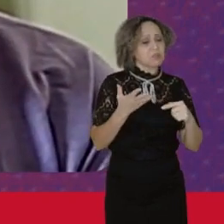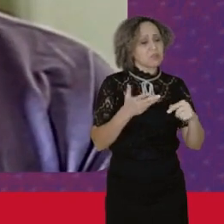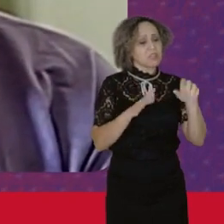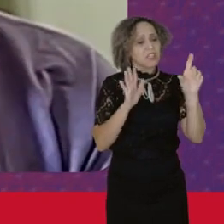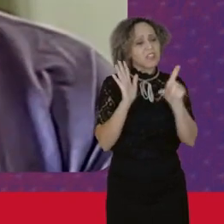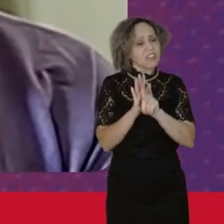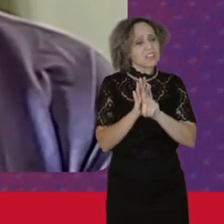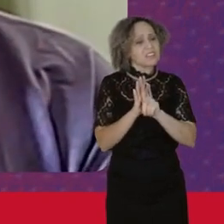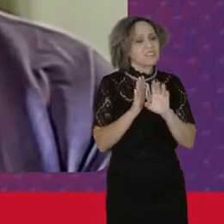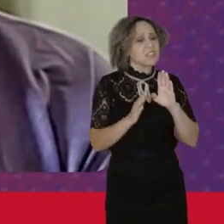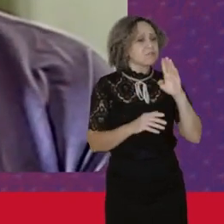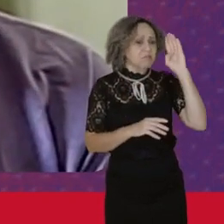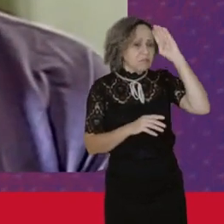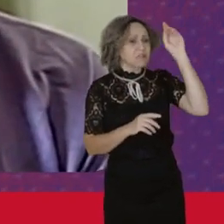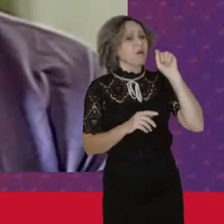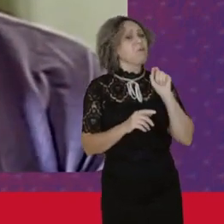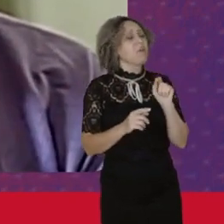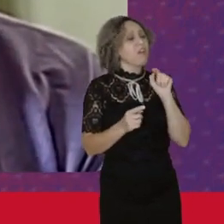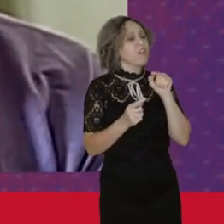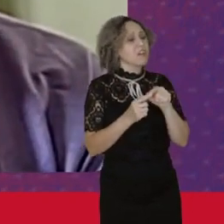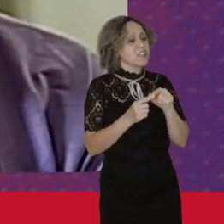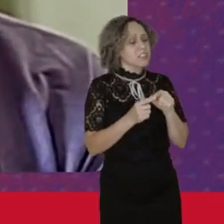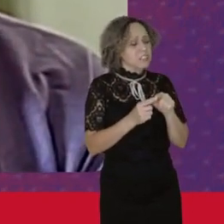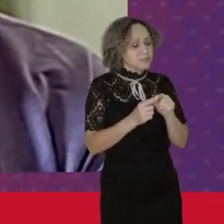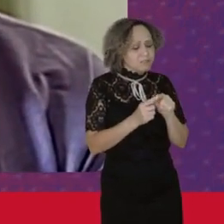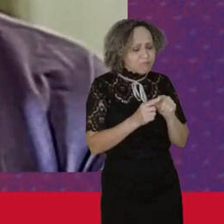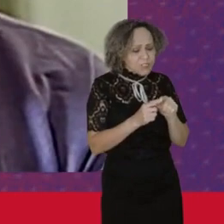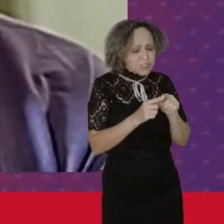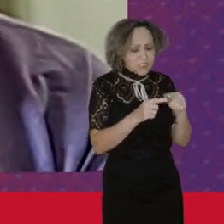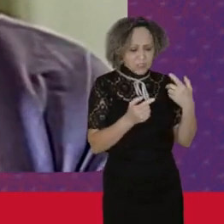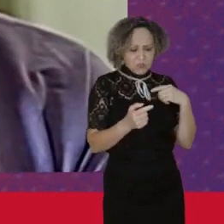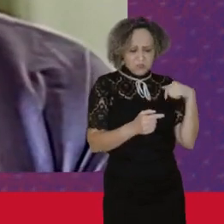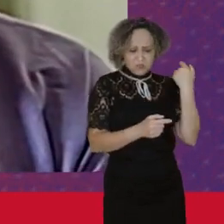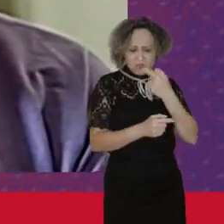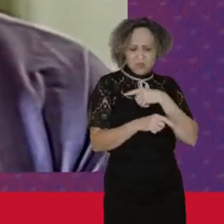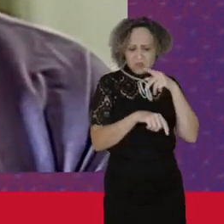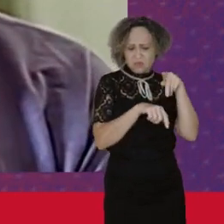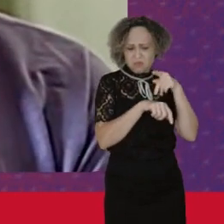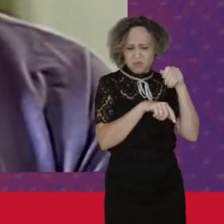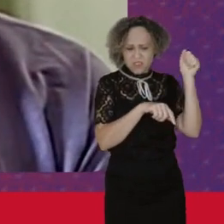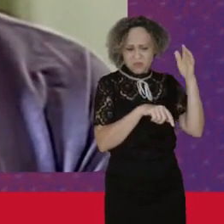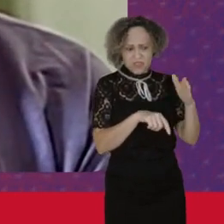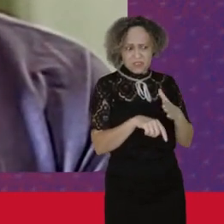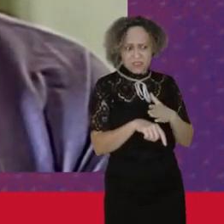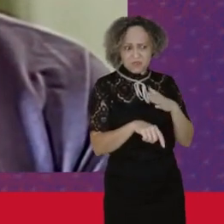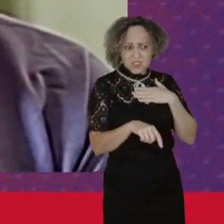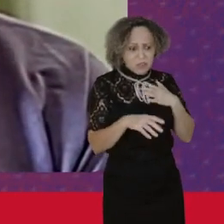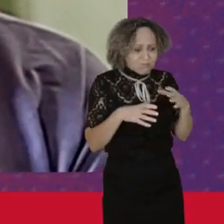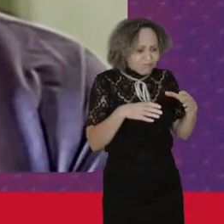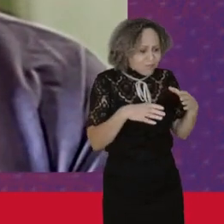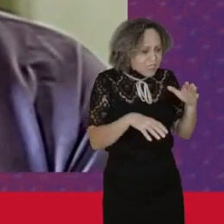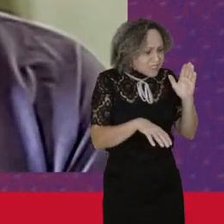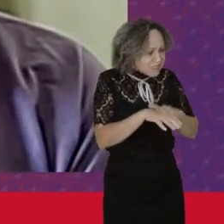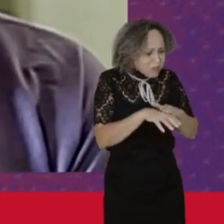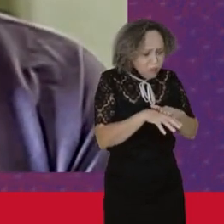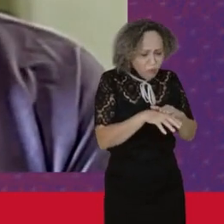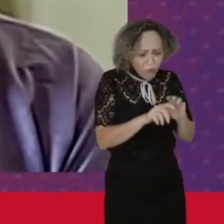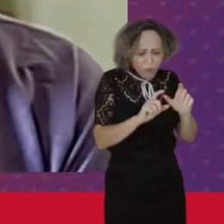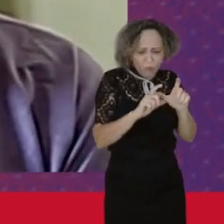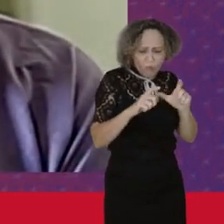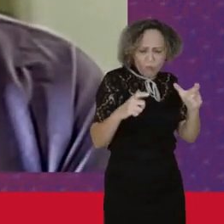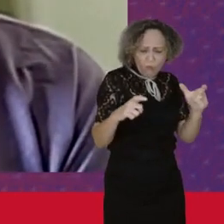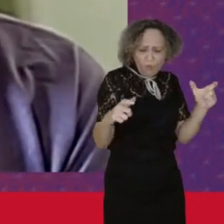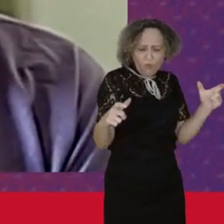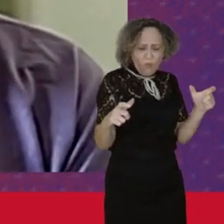primaram por um processo de concentração, né, o nosso país é um país que tem uma alta concentração da terra, e essa